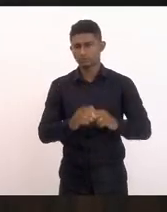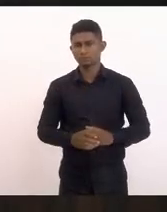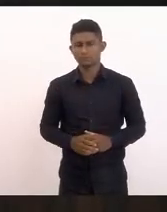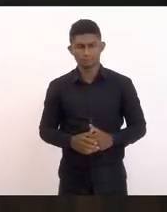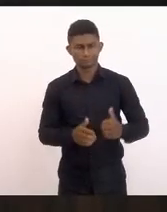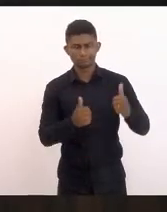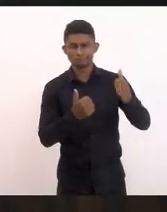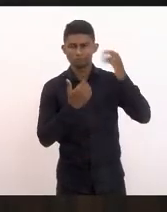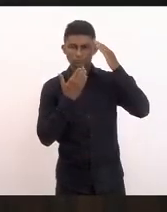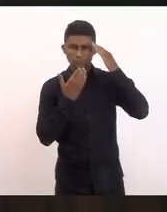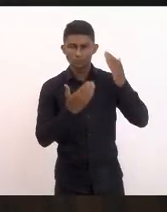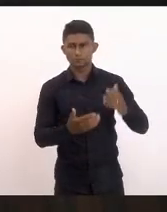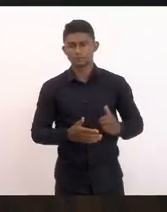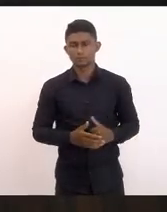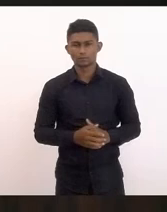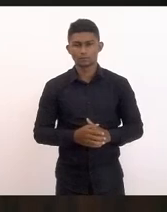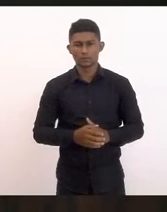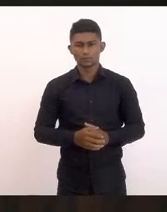Obrigado, presidente. Obrigado.